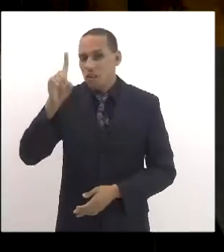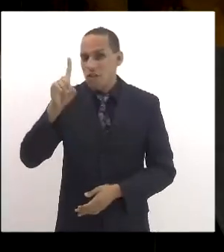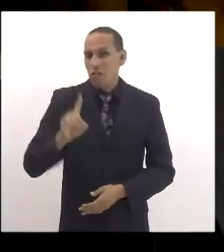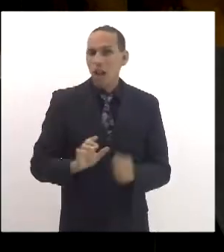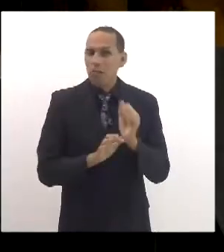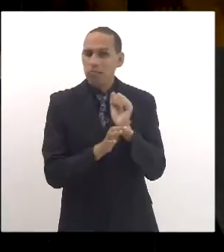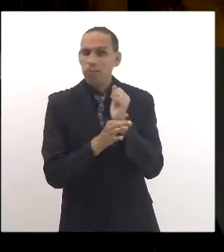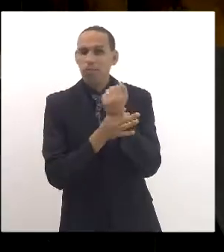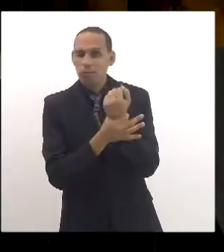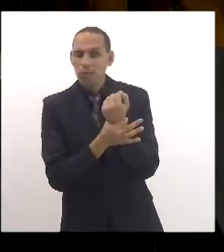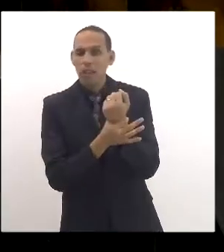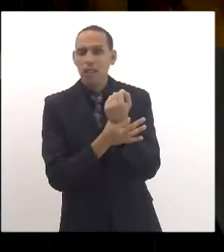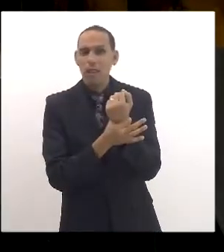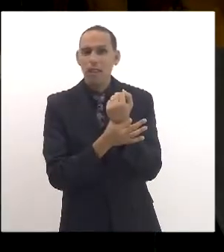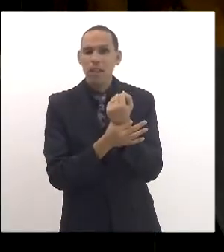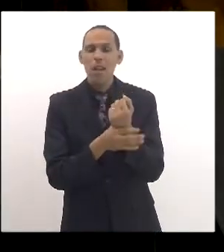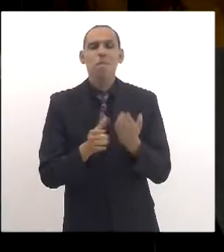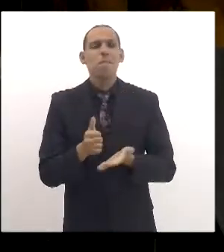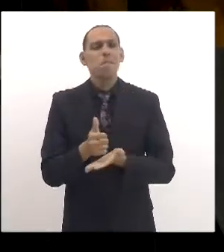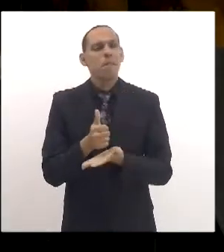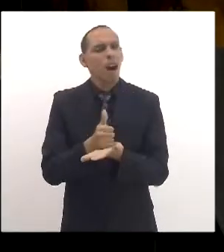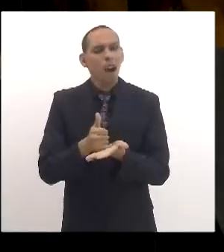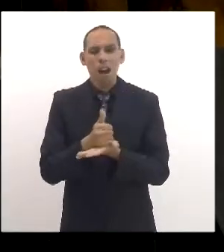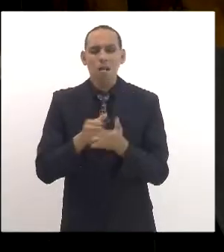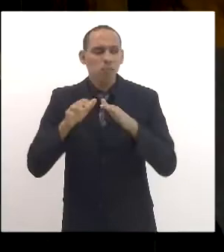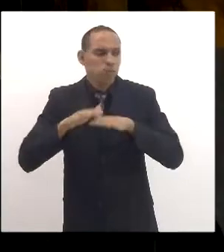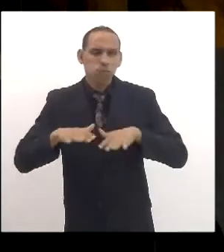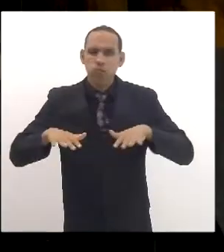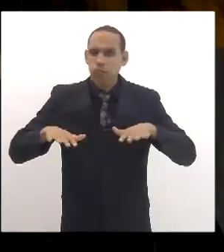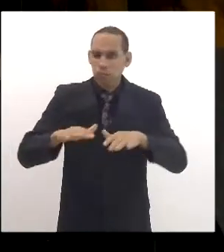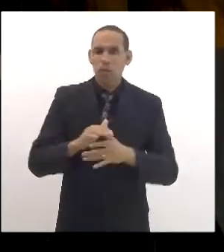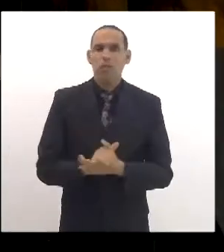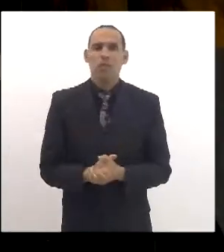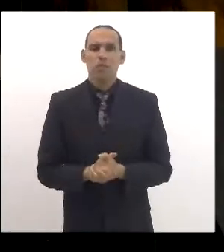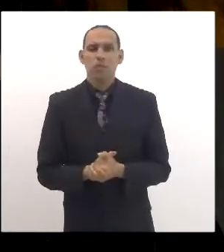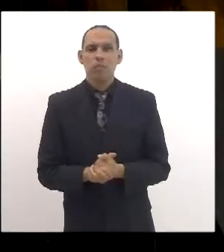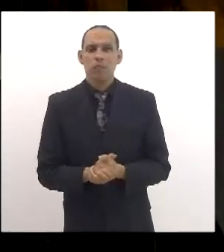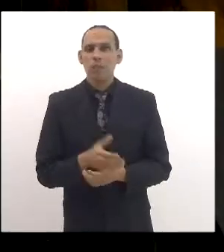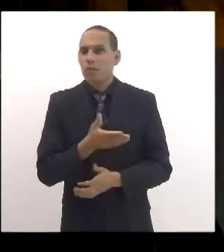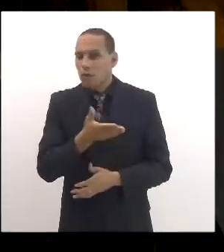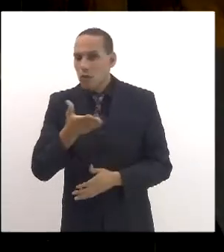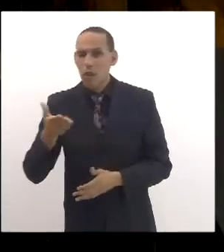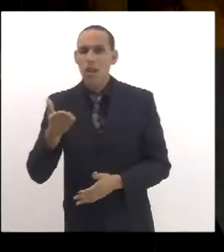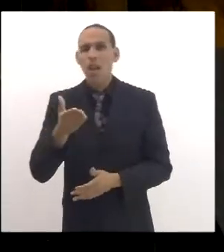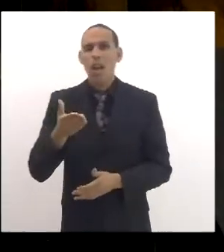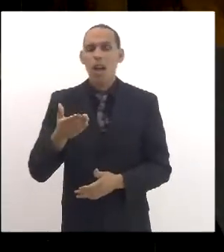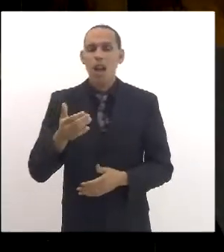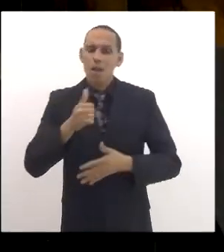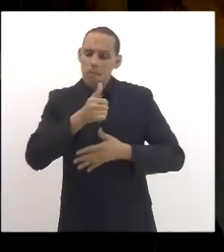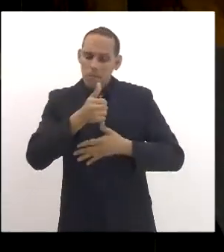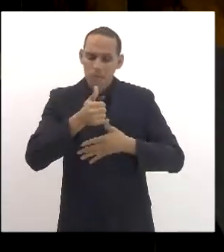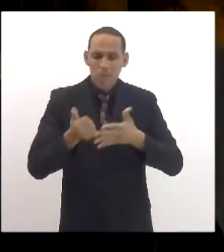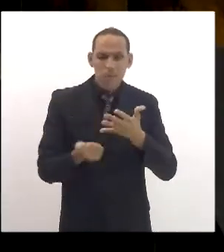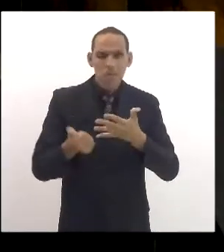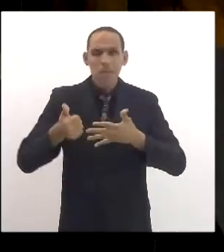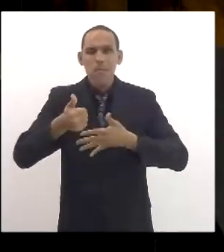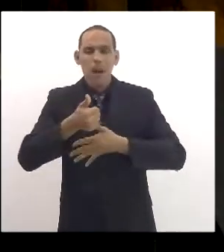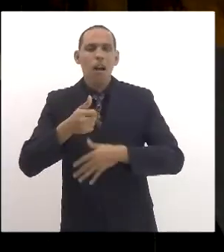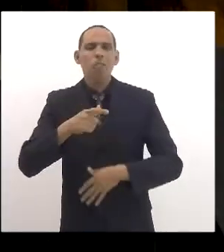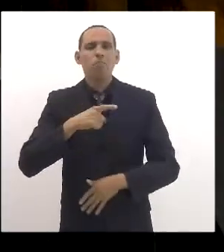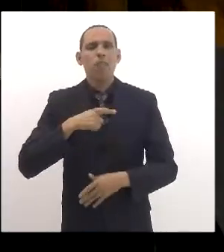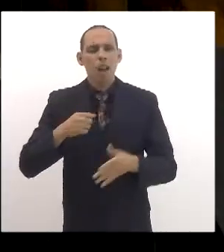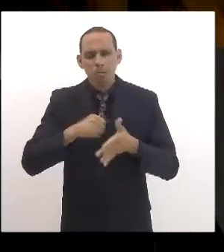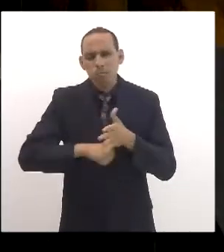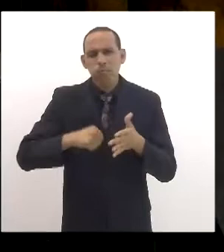segurança é um direito básico para todos. Reconheçam os vossos privilégios e lutem contra a opressão